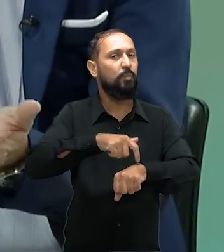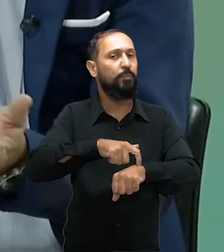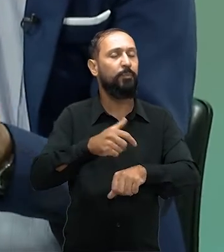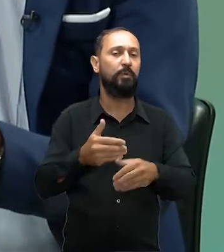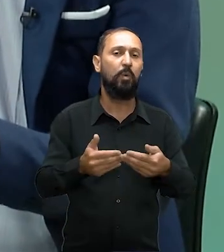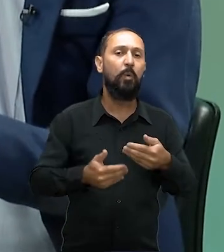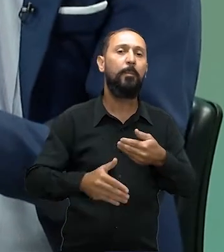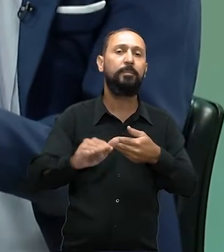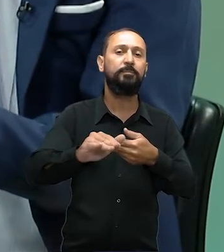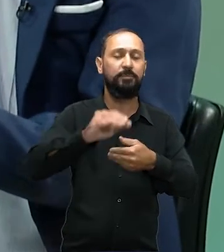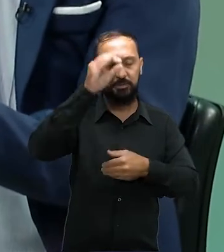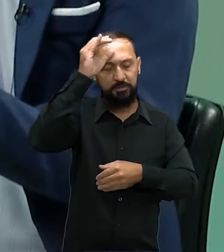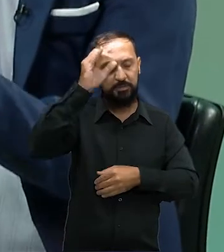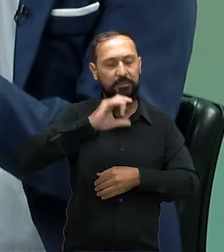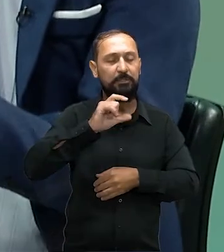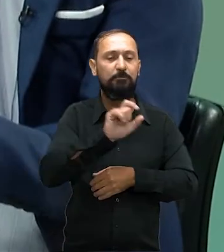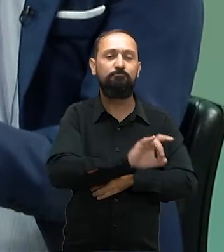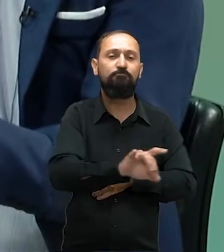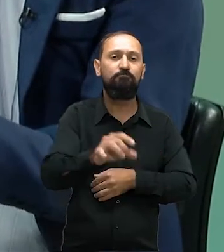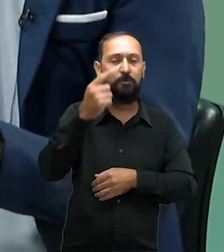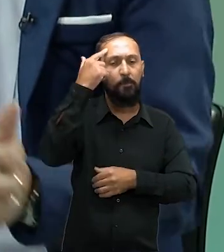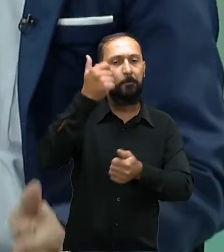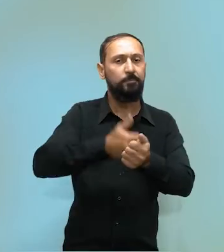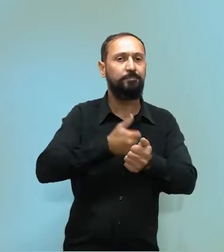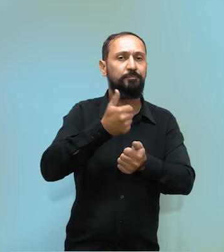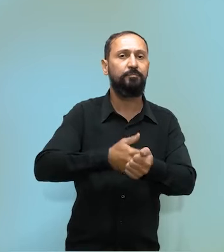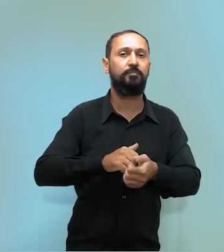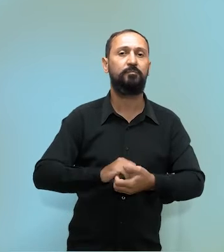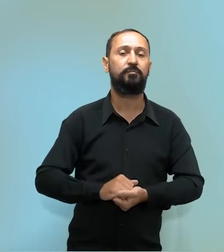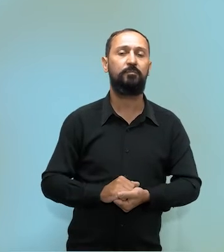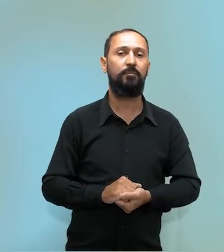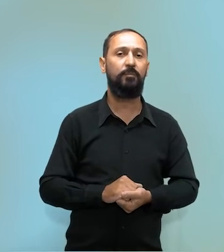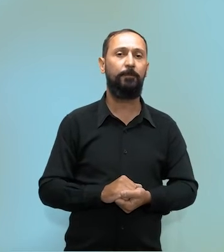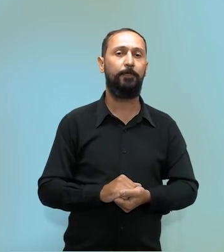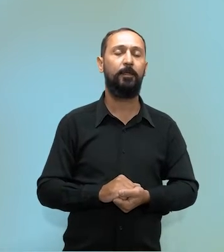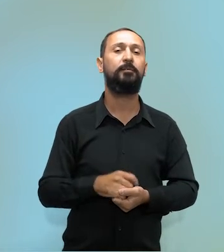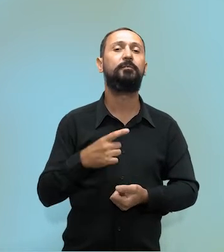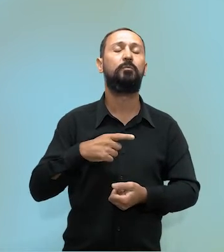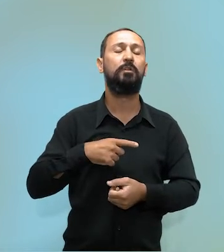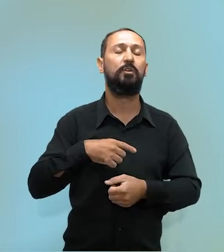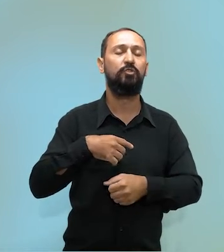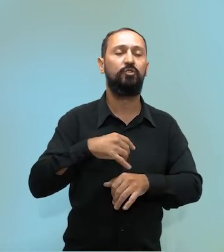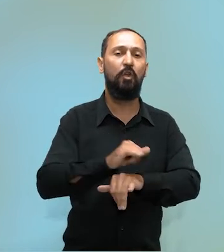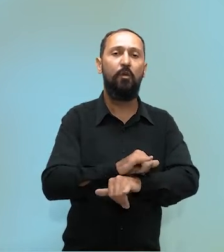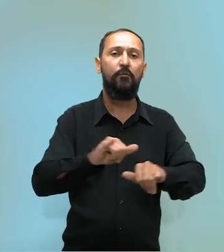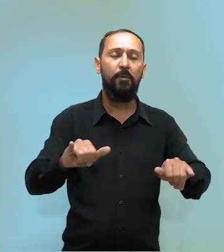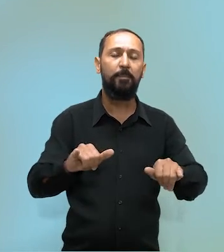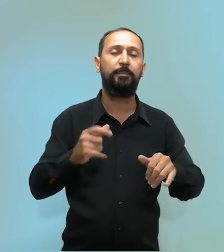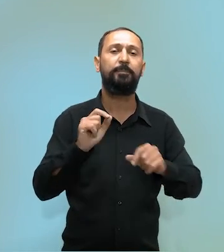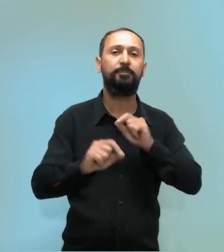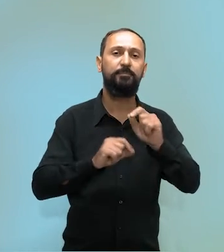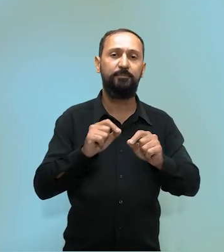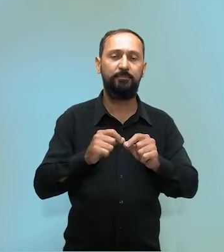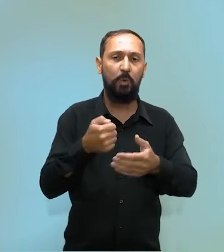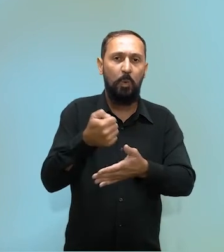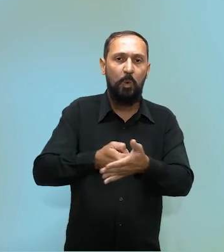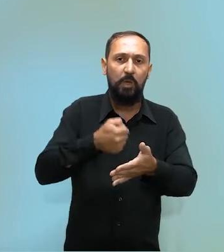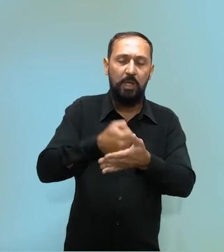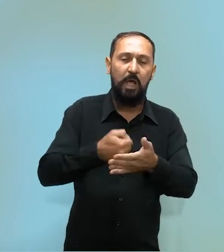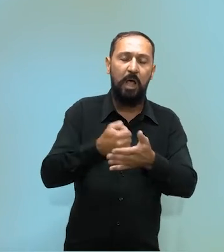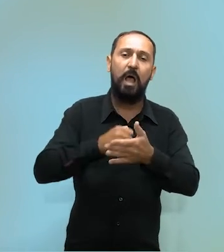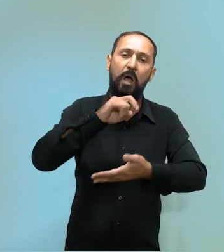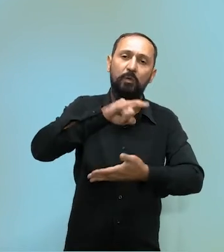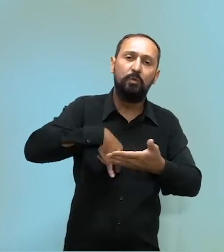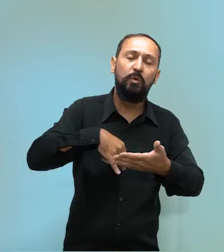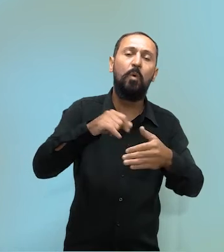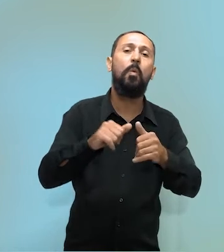neste momento aqui para o cidadão refletir sobre isso. Então, Carlos, além de informar os seus dados, de exigir a